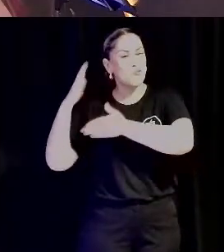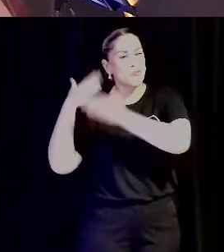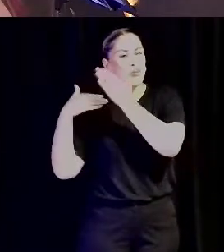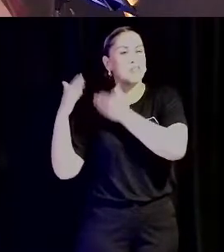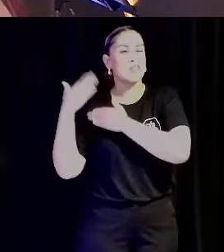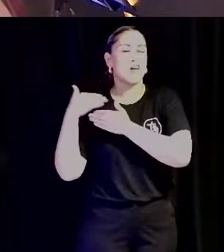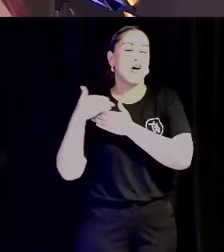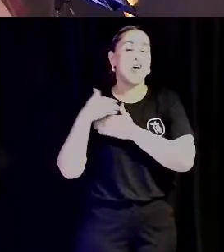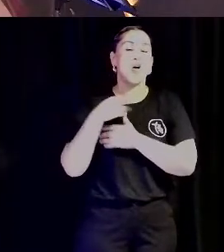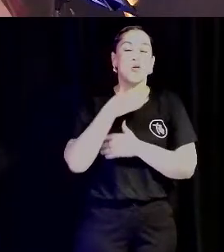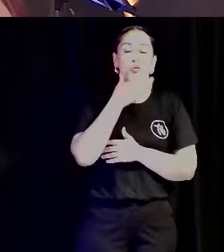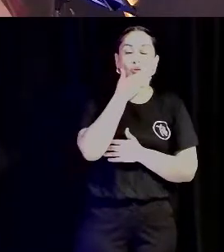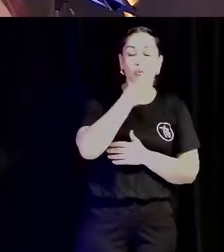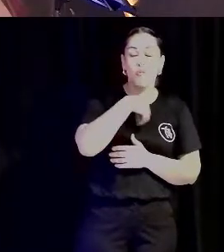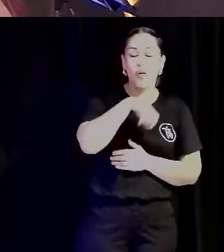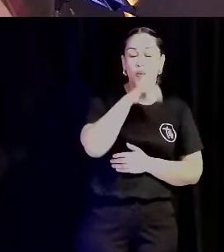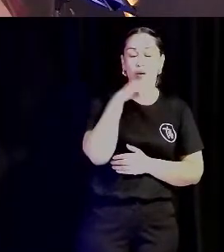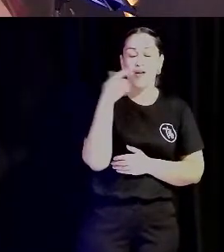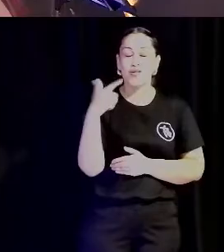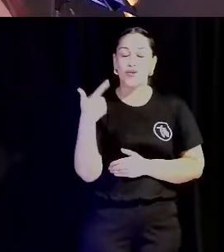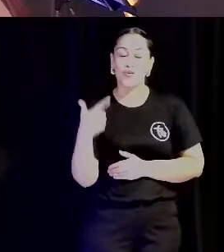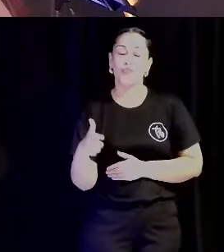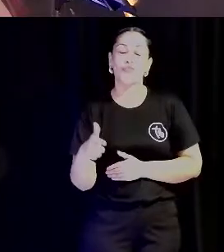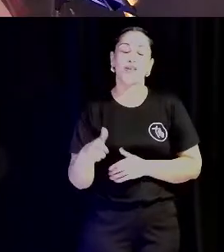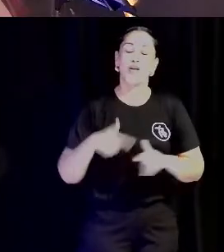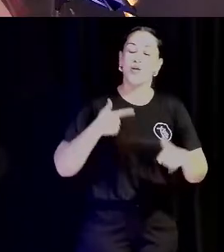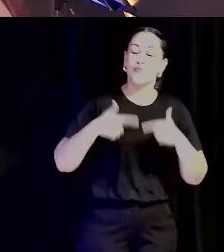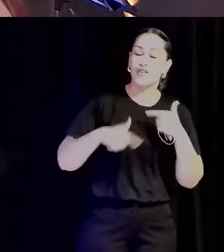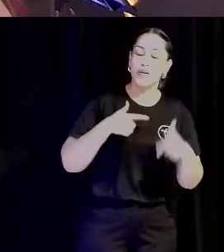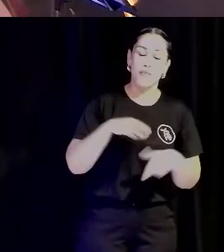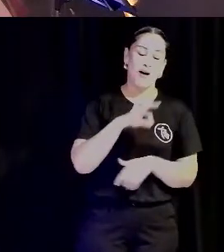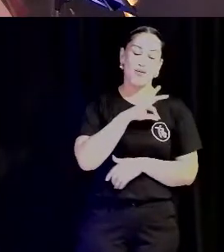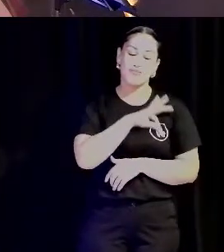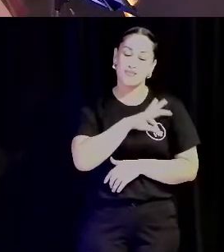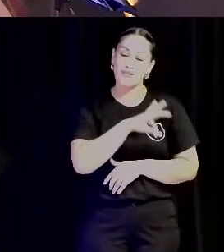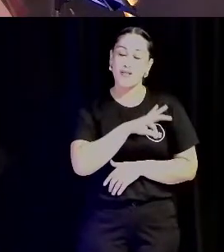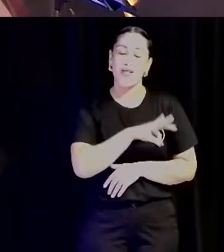a dificuldade financeira, o salário pequeno dela,